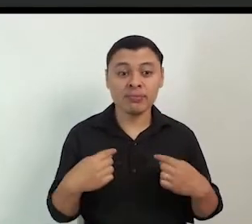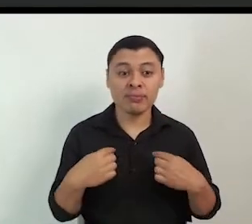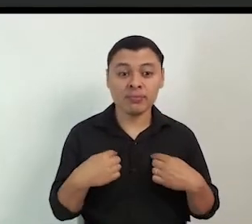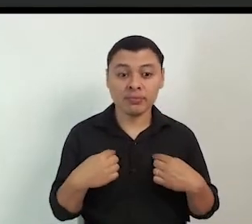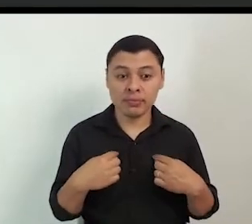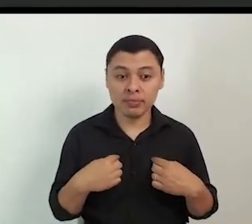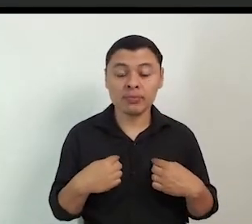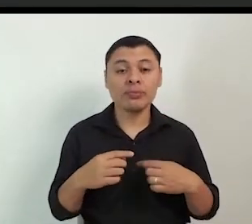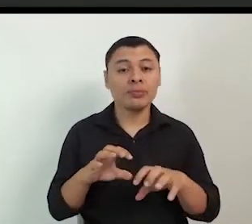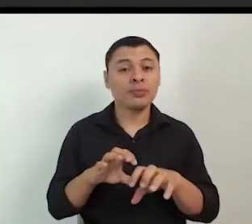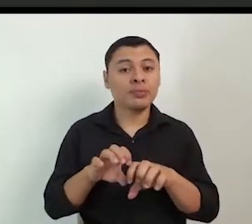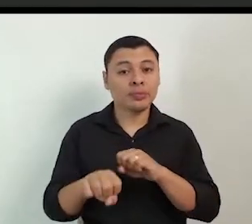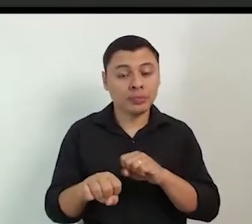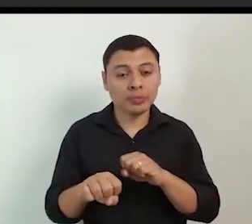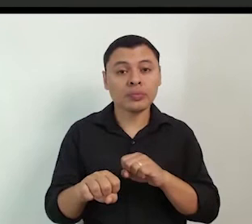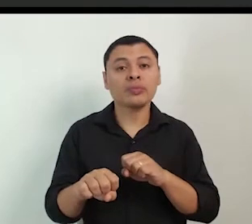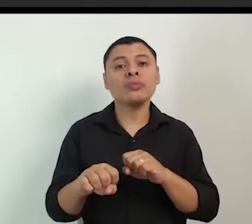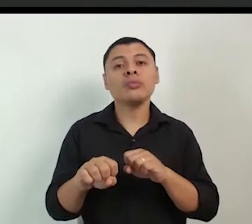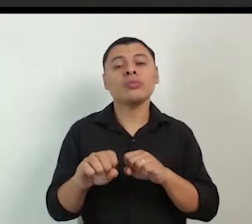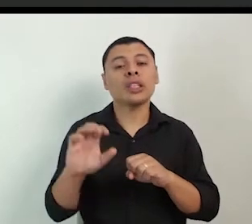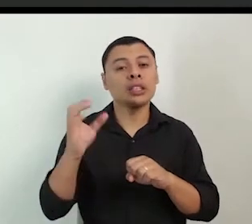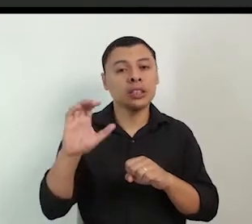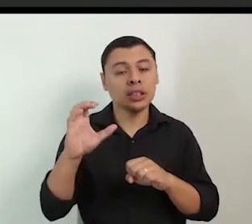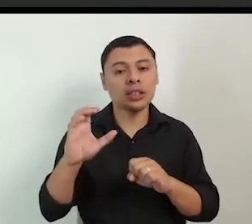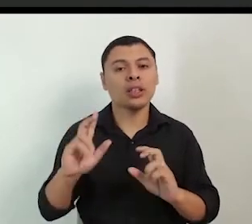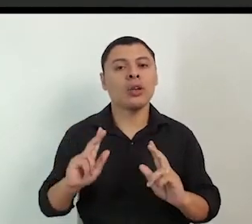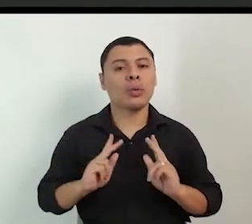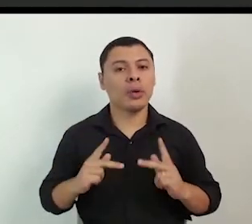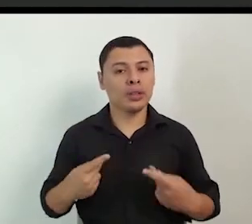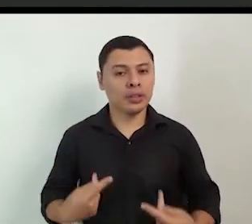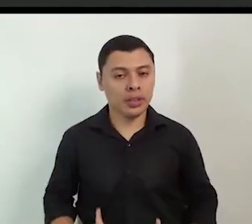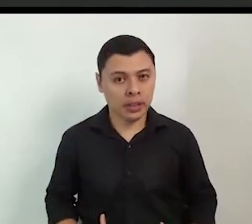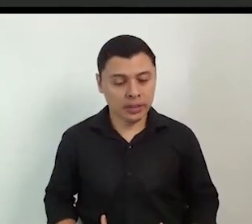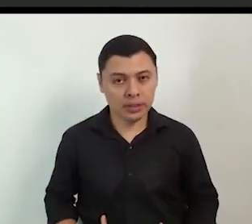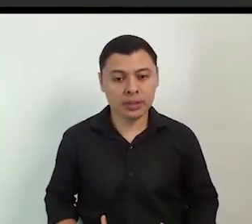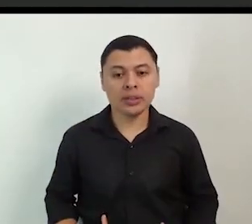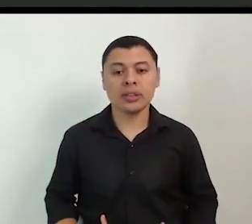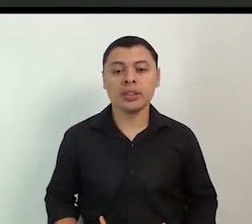minha formação é em Ciências e Humanidades, estou terminando relação...